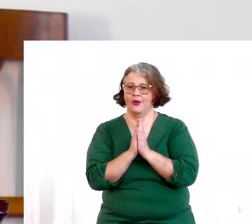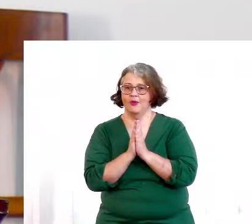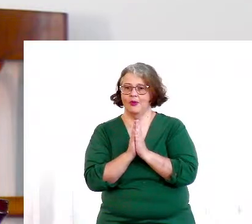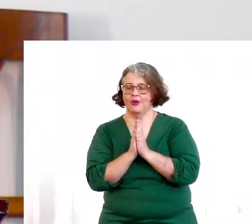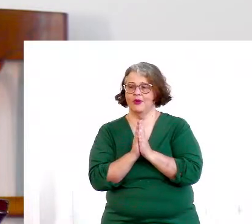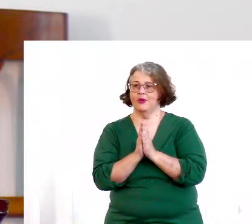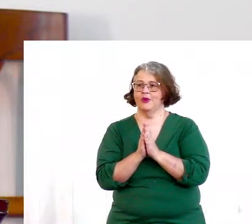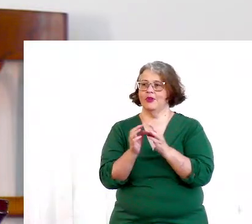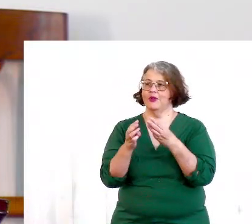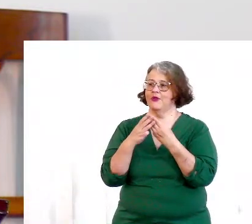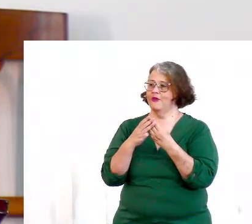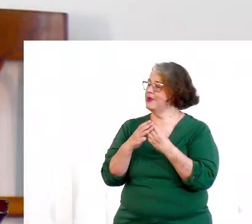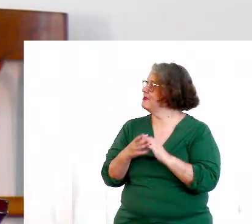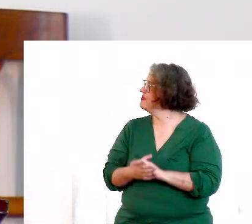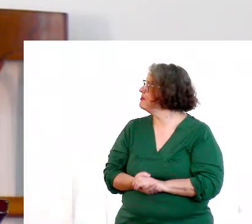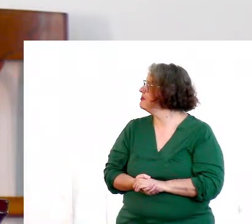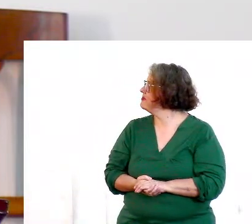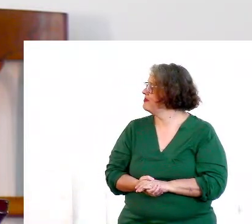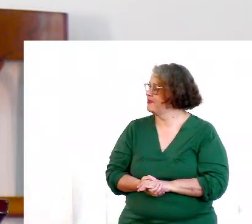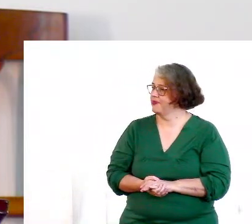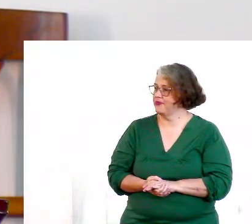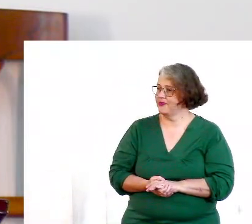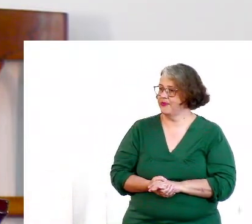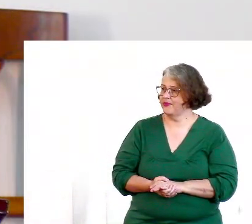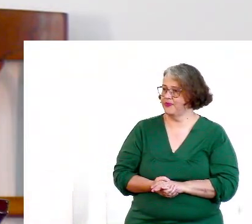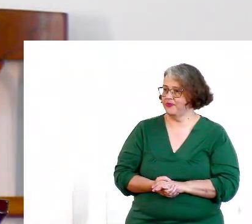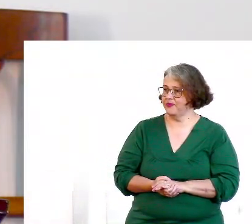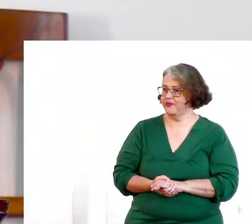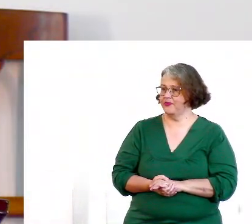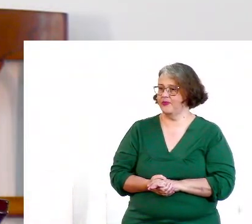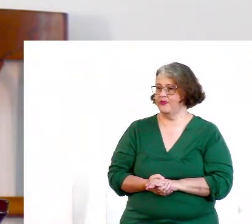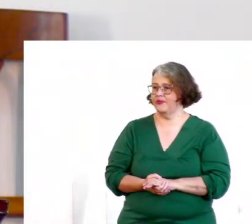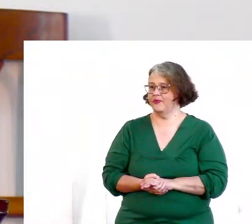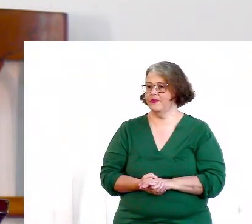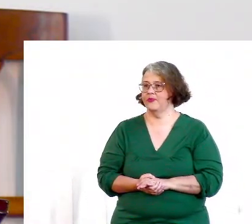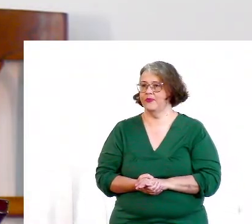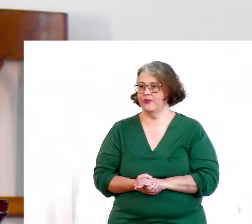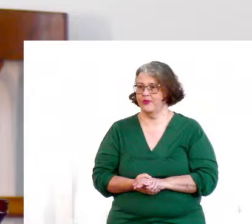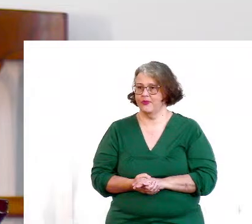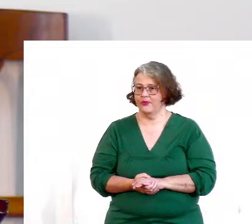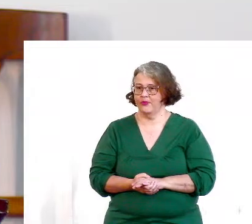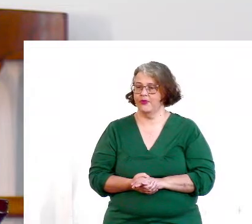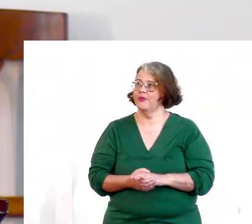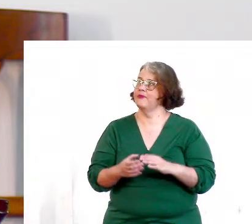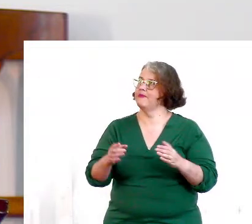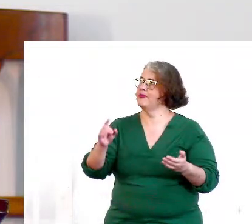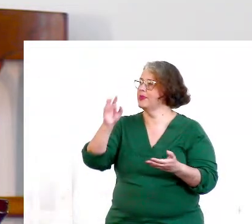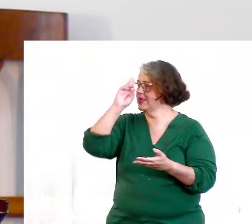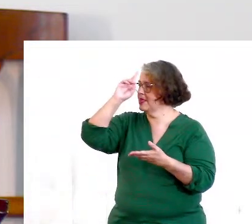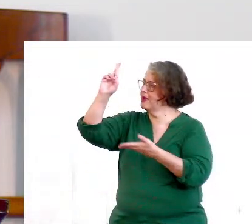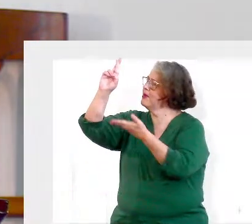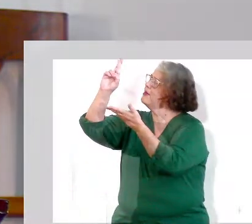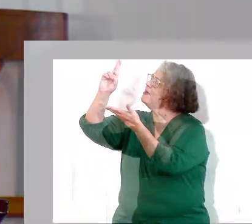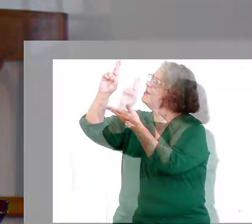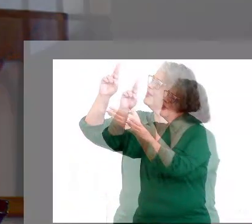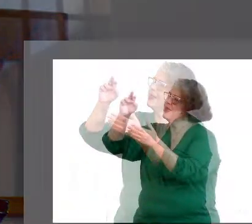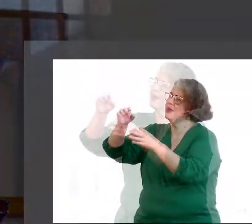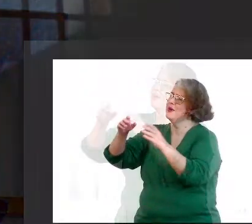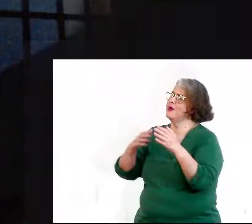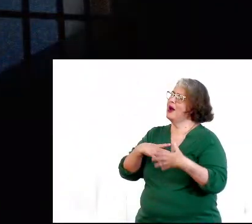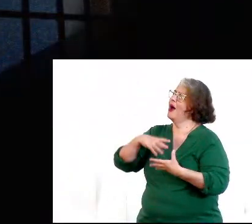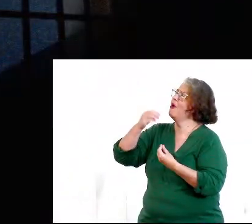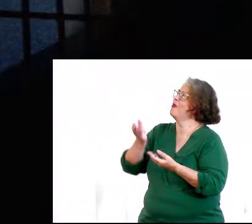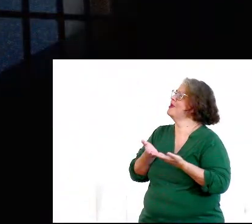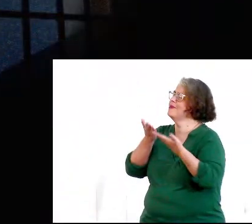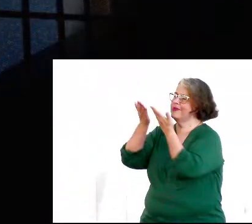pecados. Então, vejamos a palavra de Deus, leiamos de maneira alternada. A ti, Senhor, elevo a minha